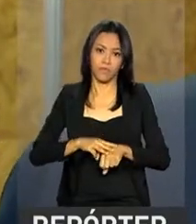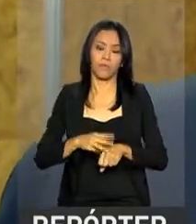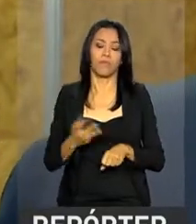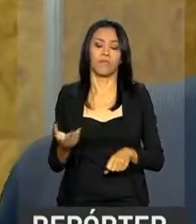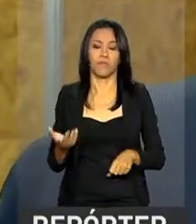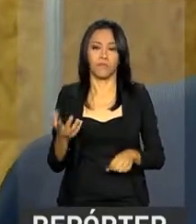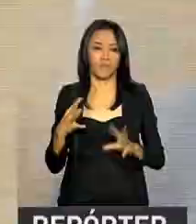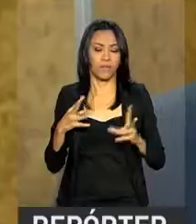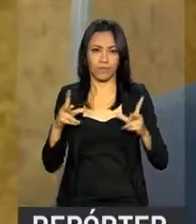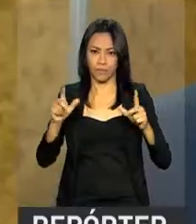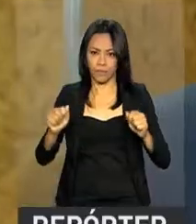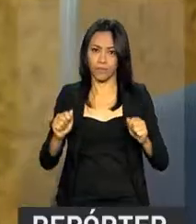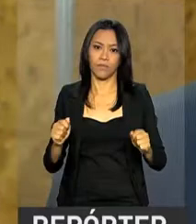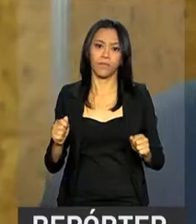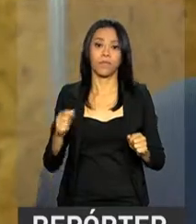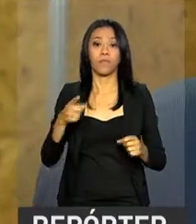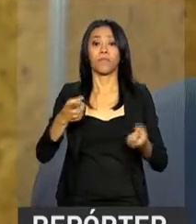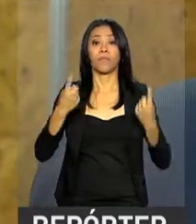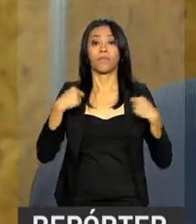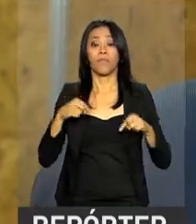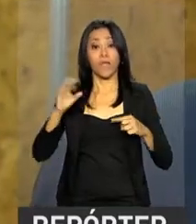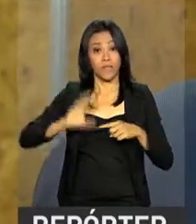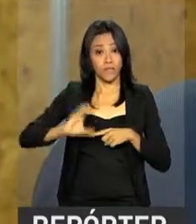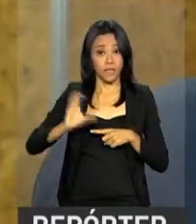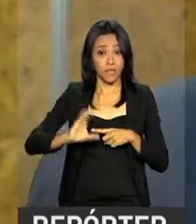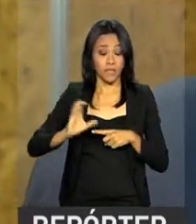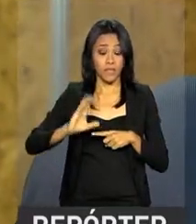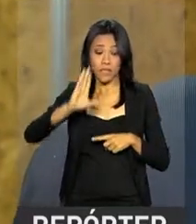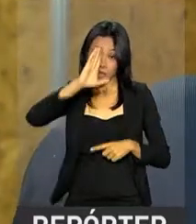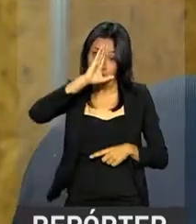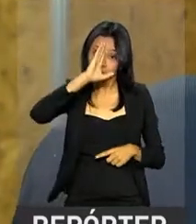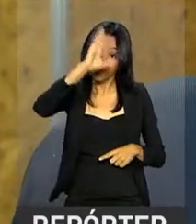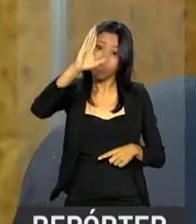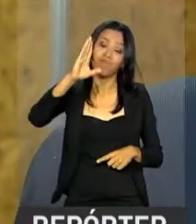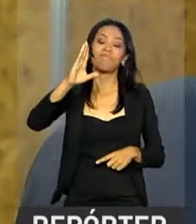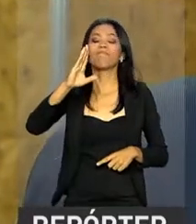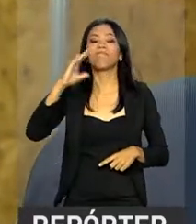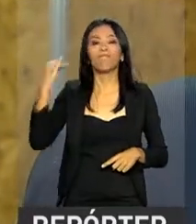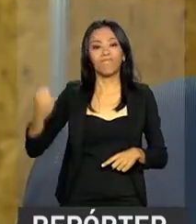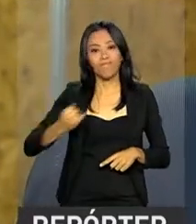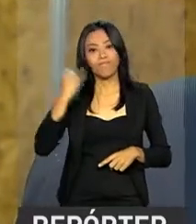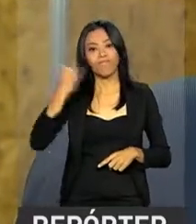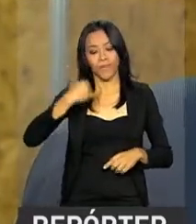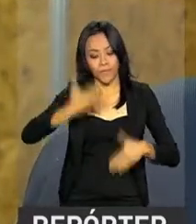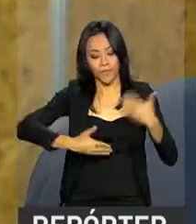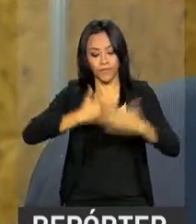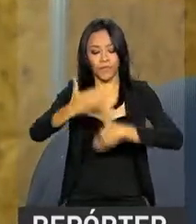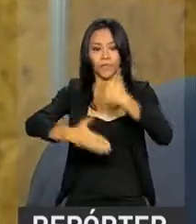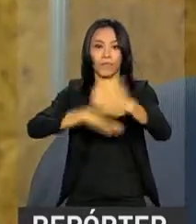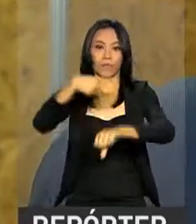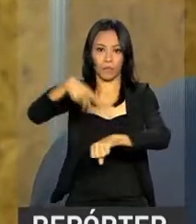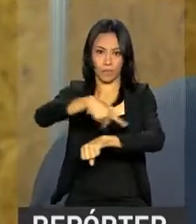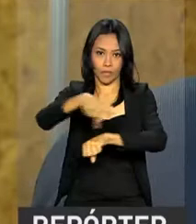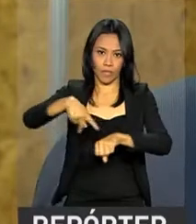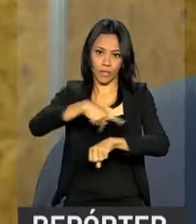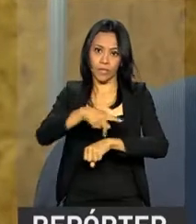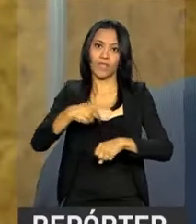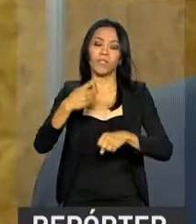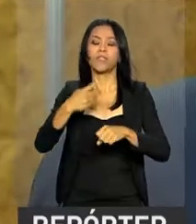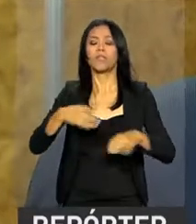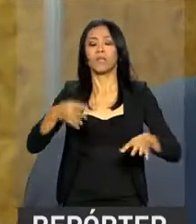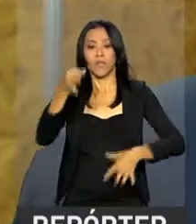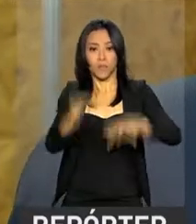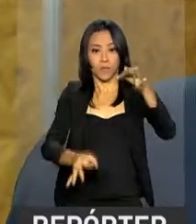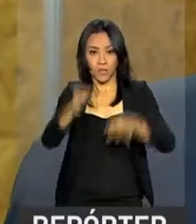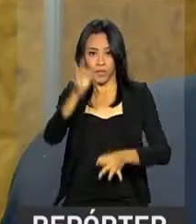esses fenômenos. A ciência é fundamental para o desenvolvimento do país, para a justiça social, para